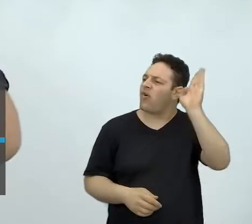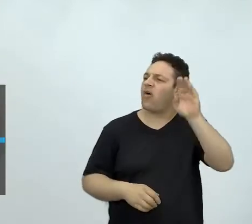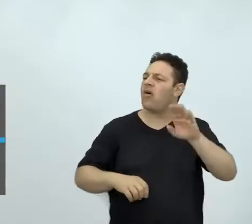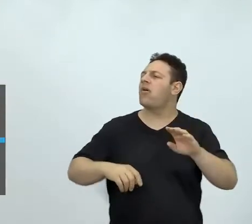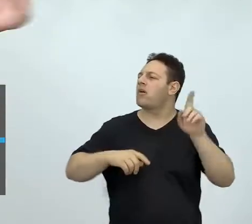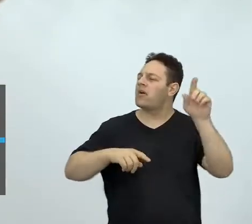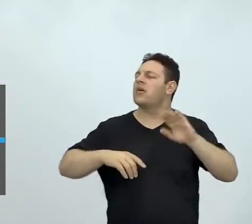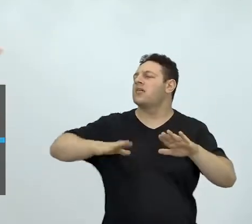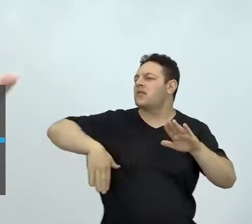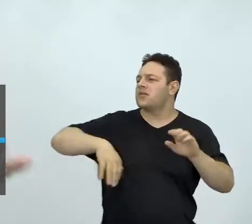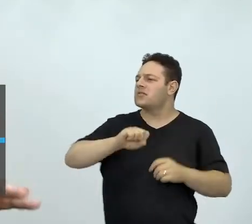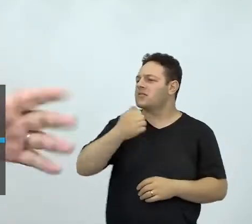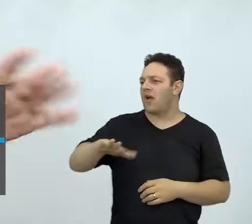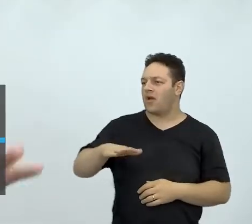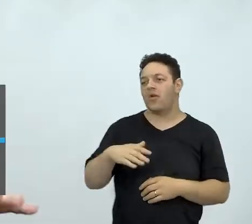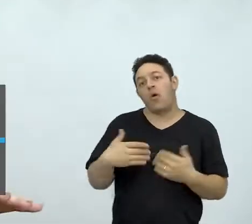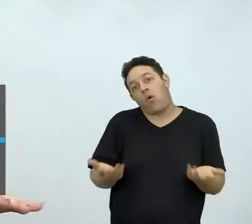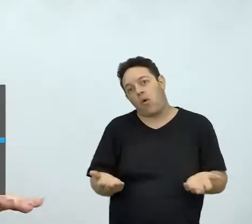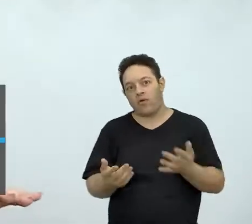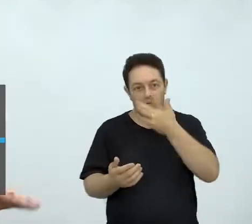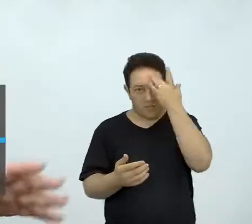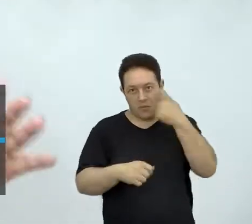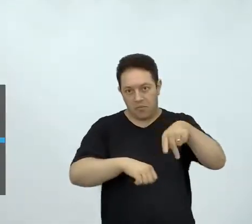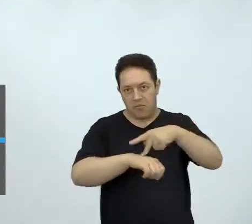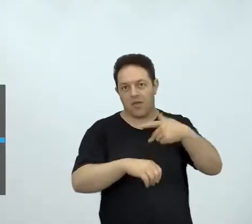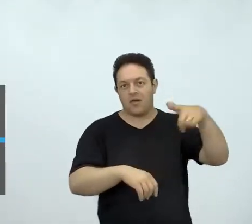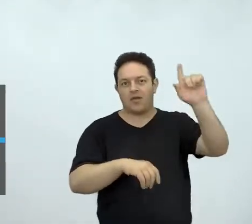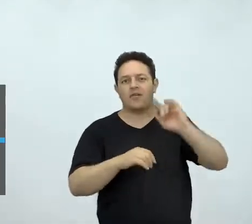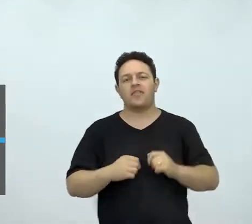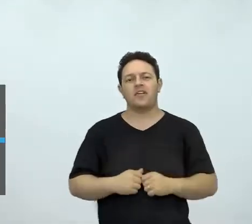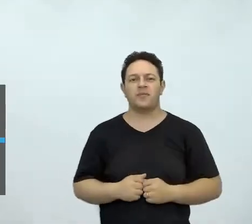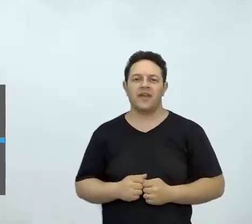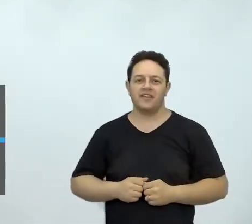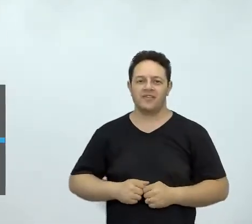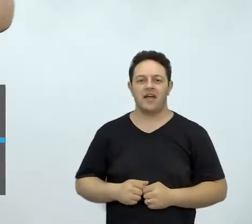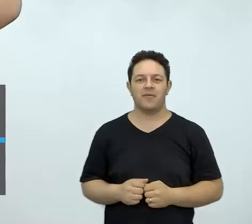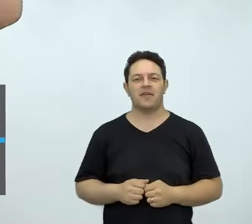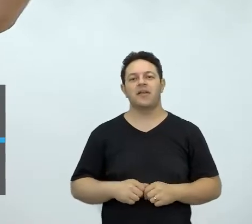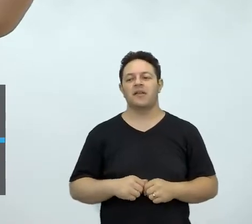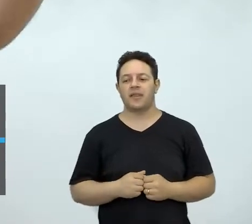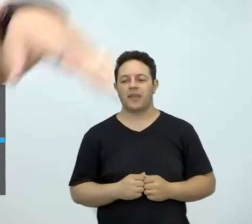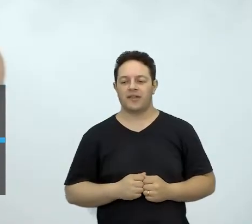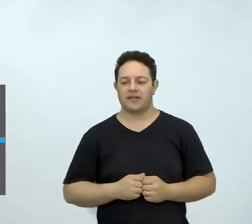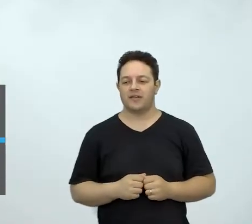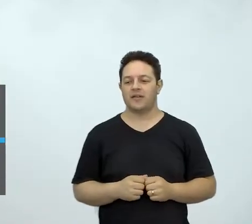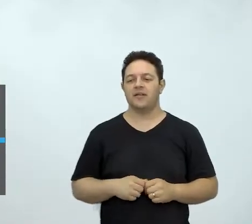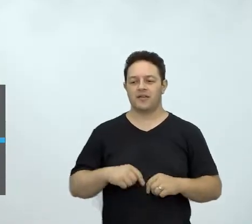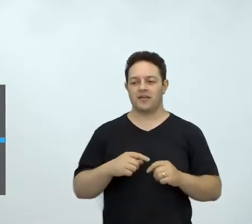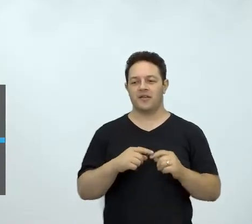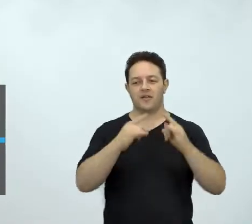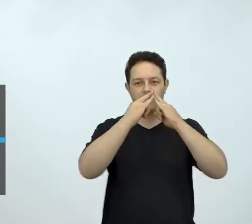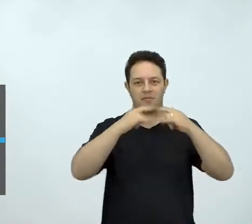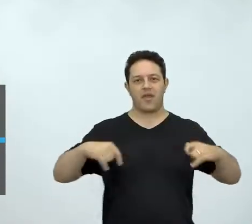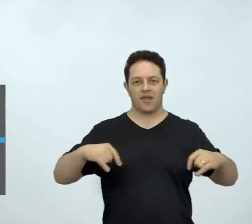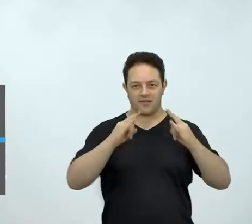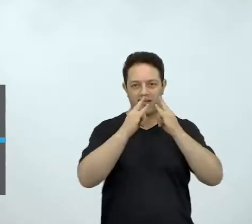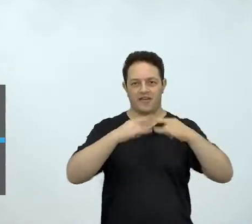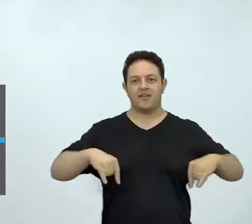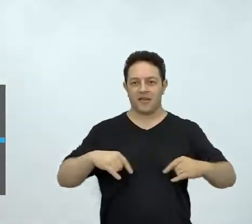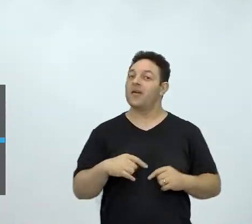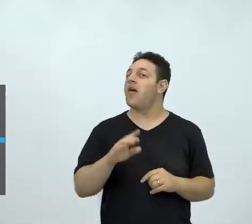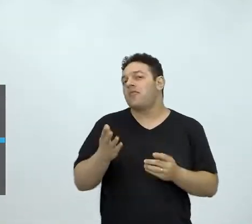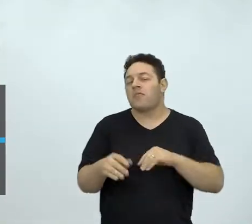lá, vou pra Paris. Vai que a pessoa tá indo pra Paris, né? Não sei. Vou pra Paris. E aí a pessoa vai. E aí depois ela começa a